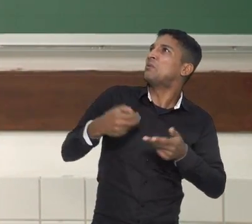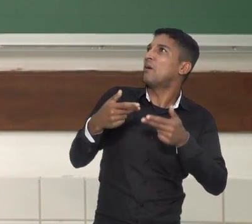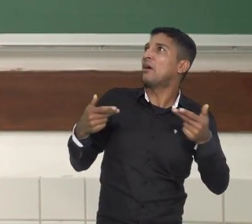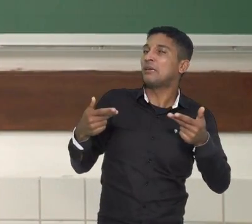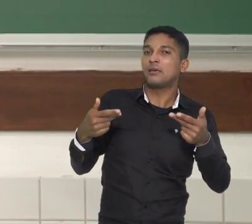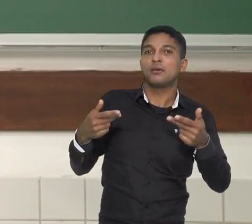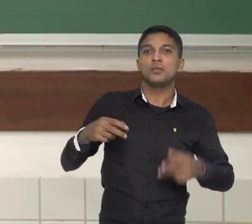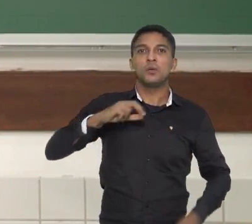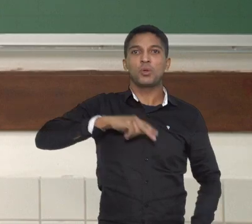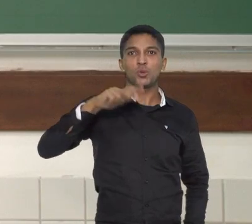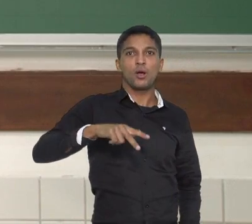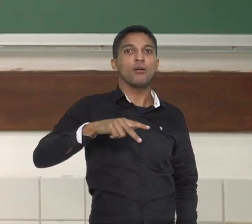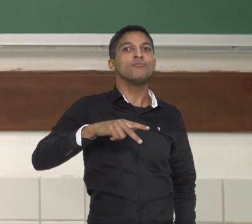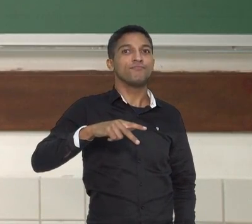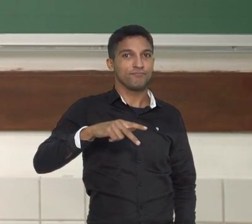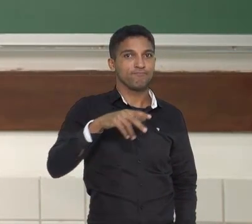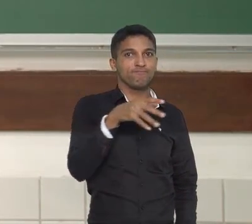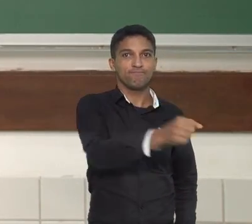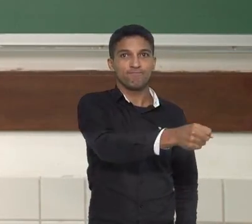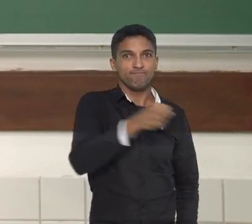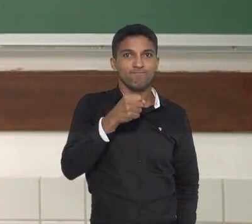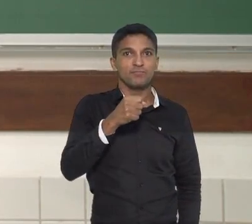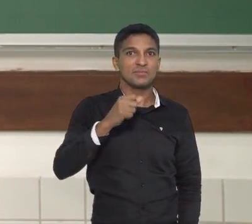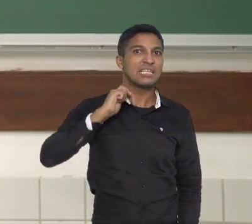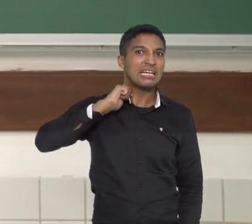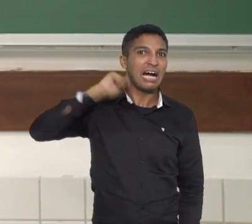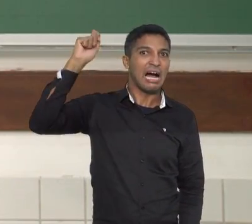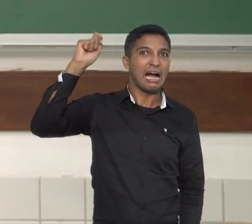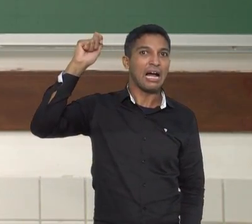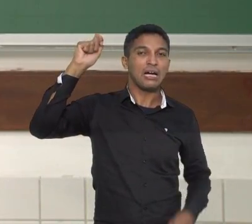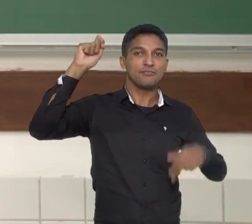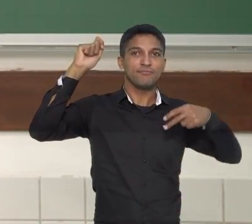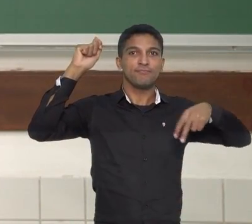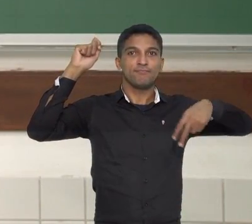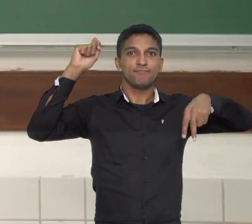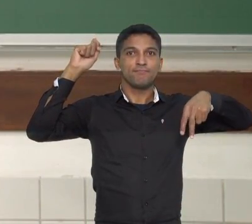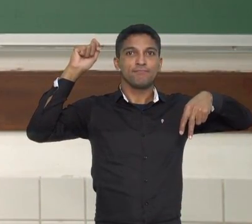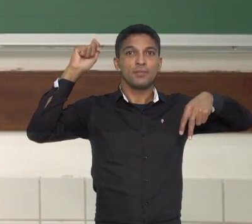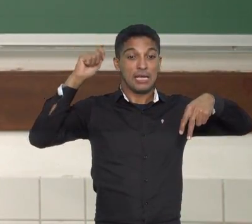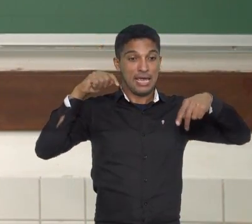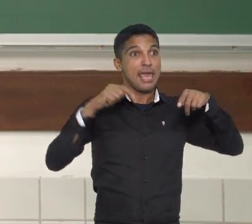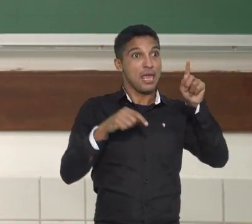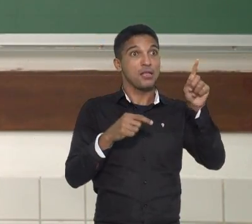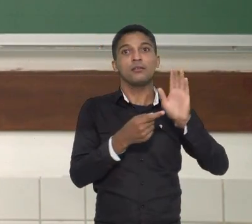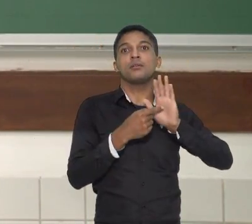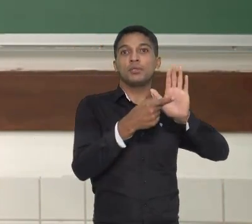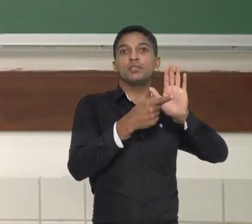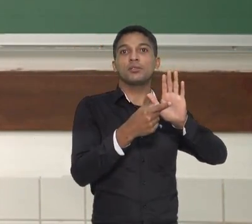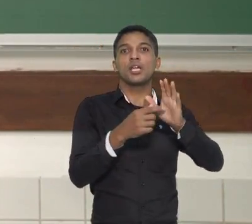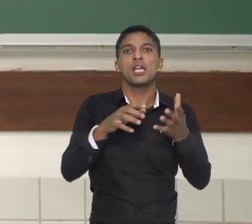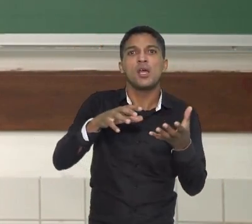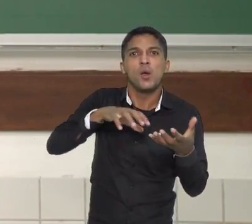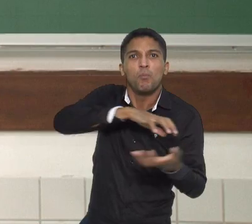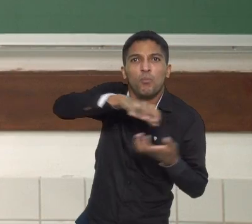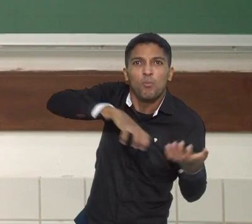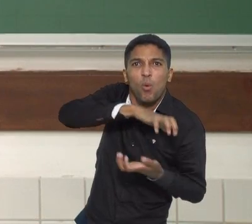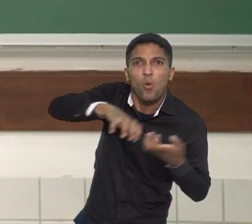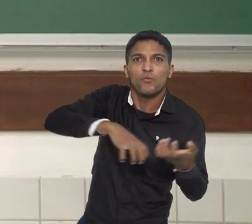condenados à forca, à morte, esquartejamento e representam esse movimento dos conjurados baianos, tá?